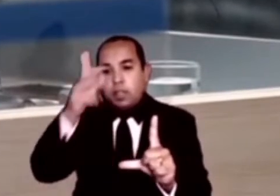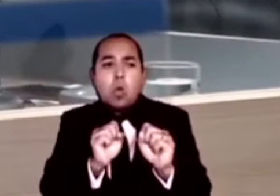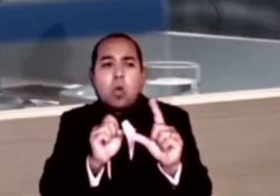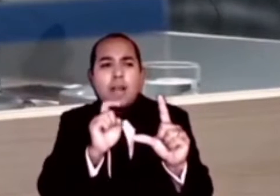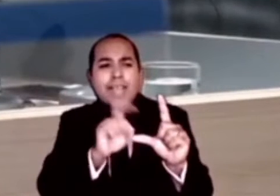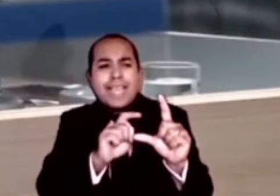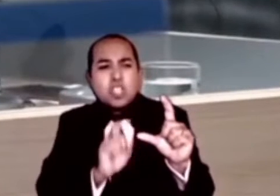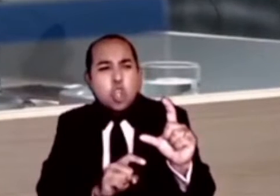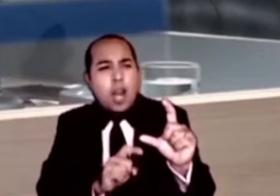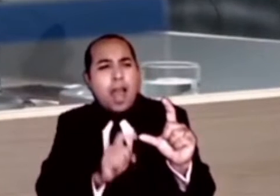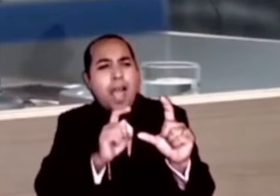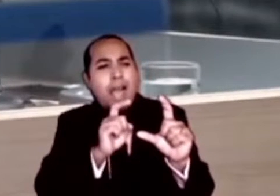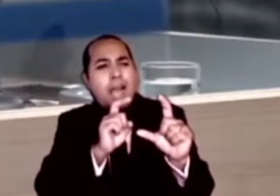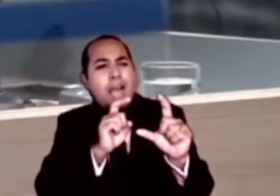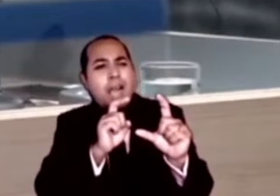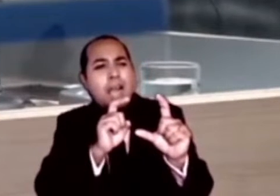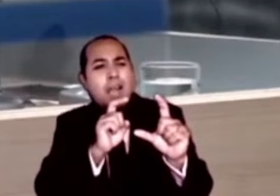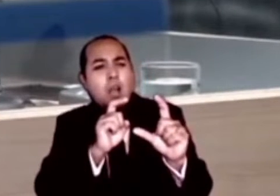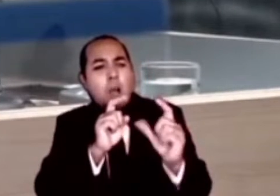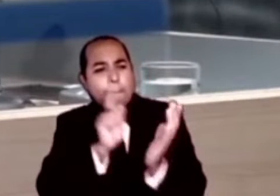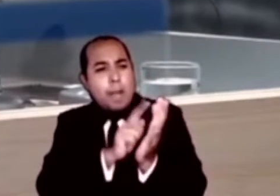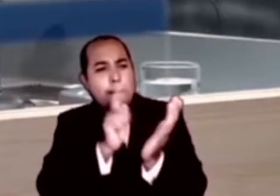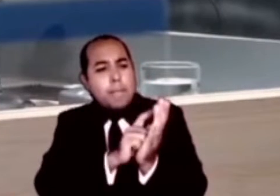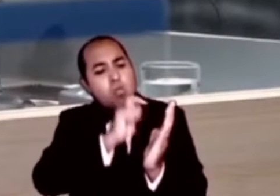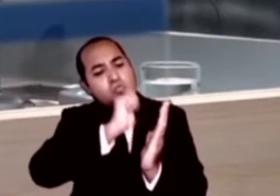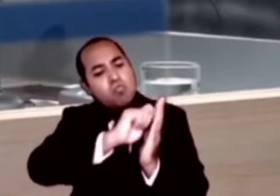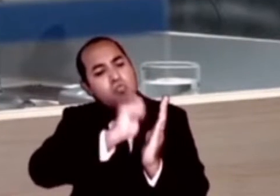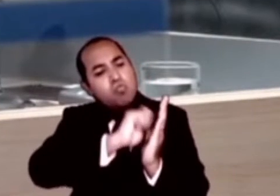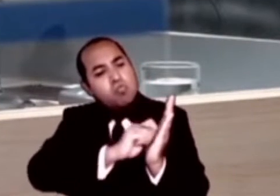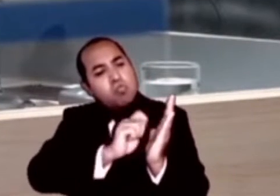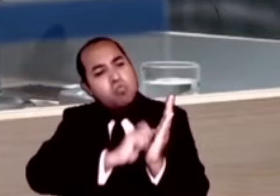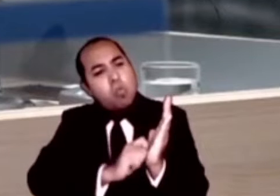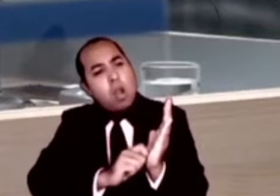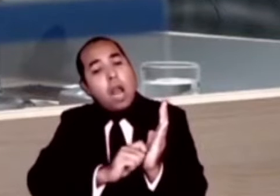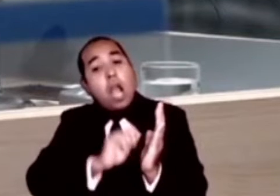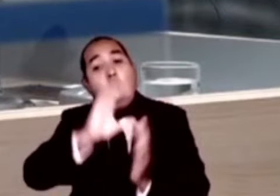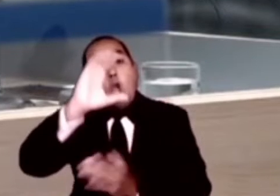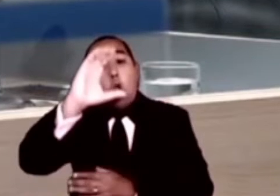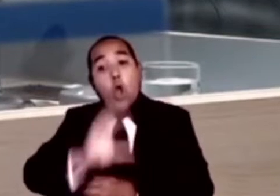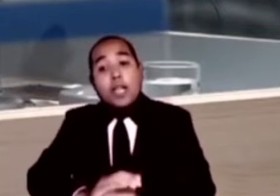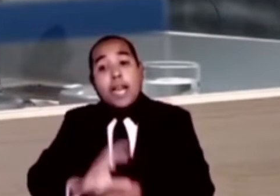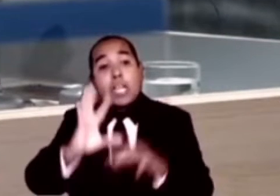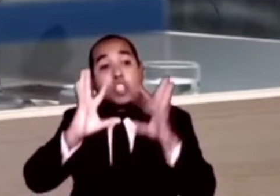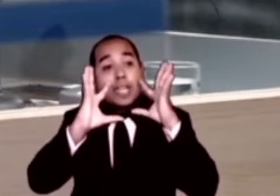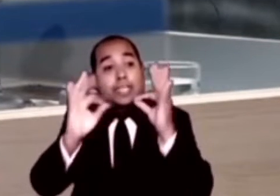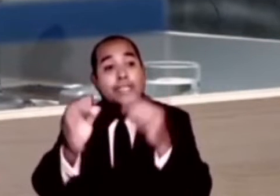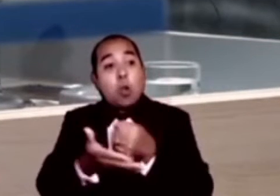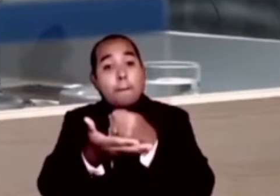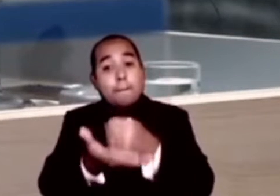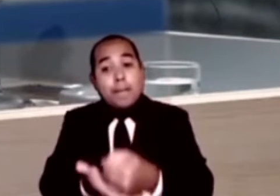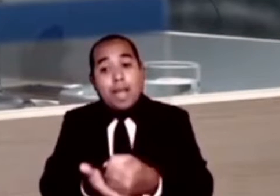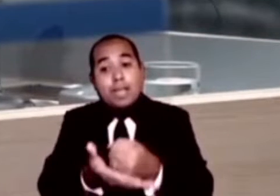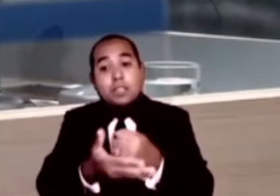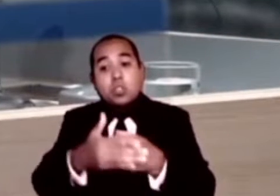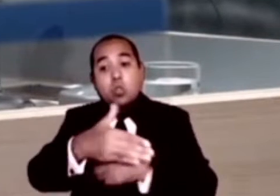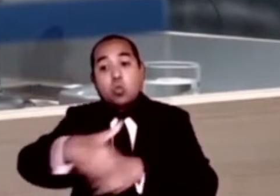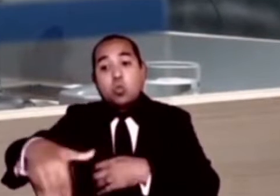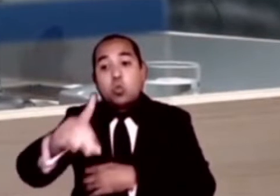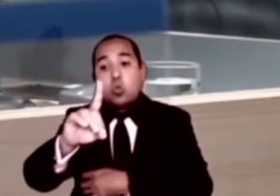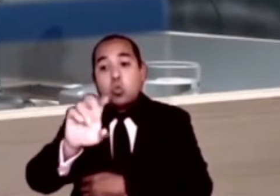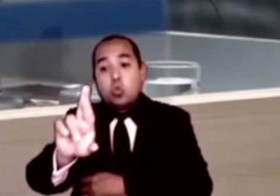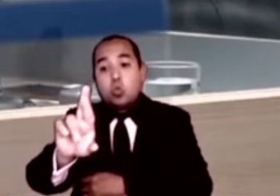né, diretamente lá na Coordenadoria de Atenção Básica, né, que fica na Dr. Télio Barreto, 316,